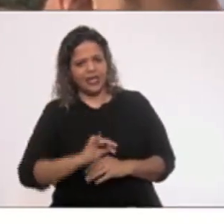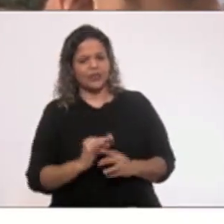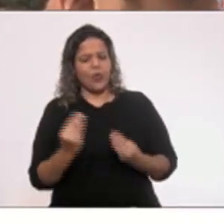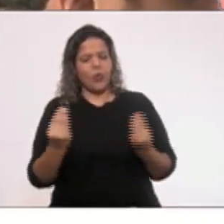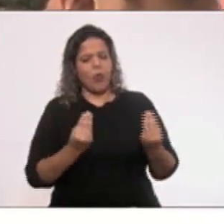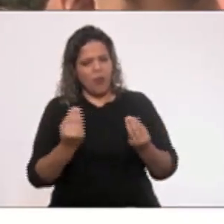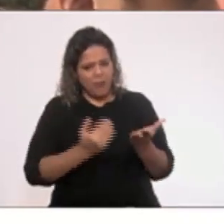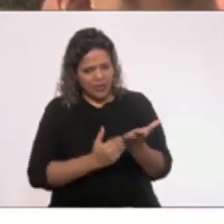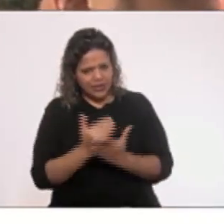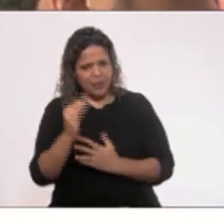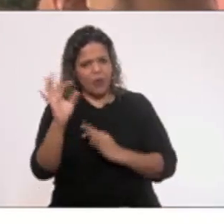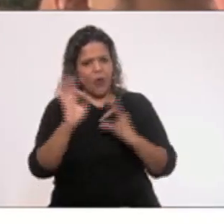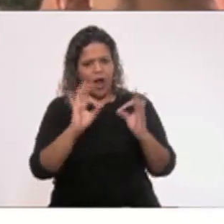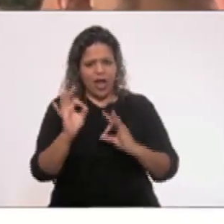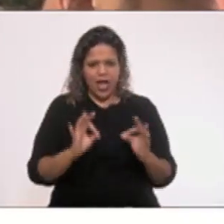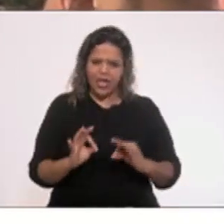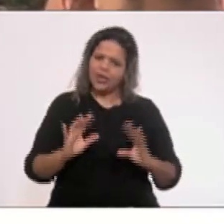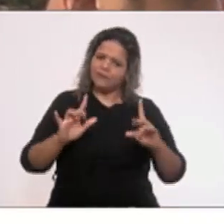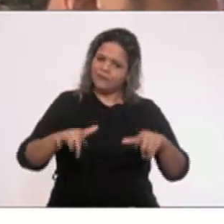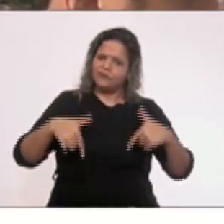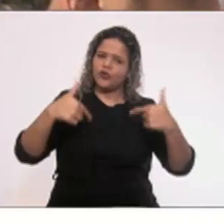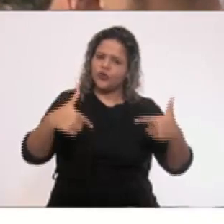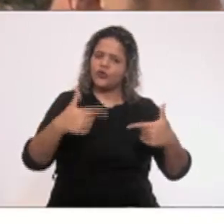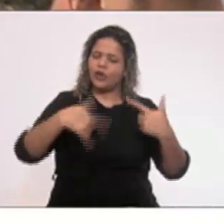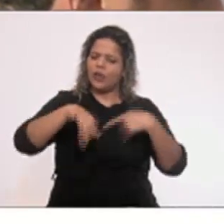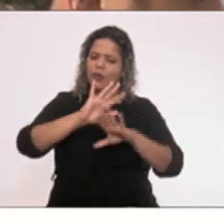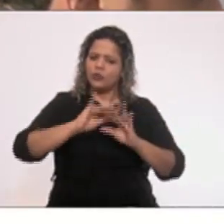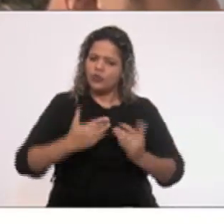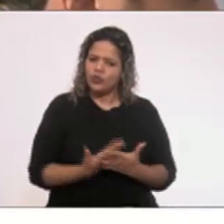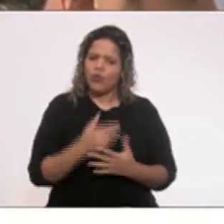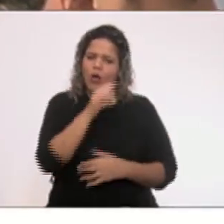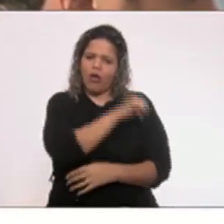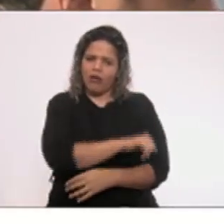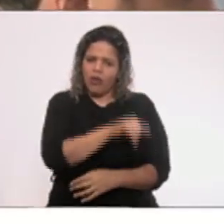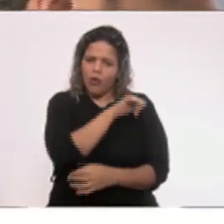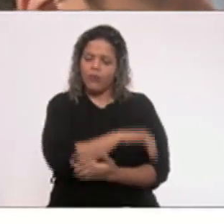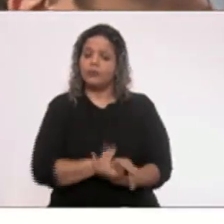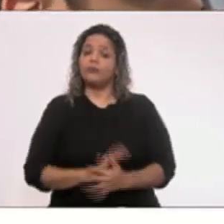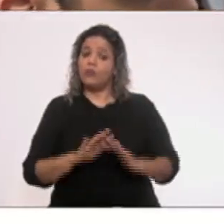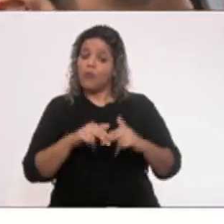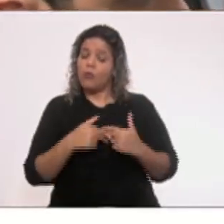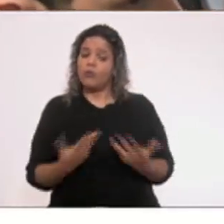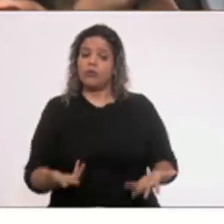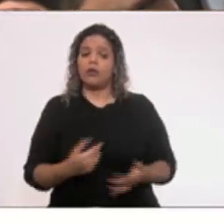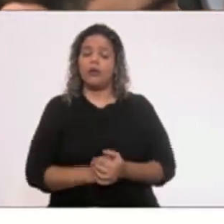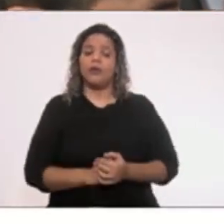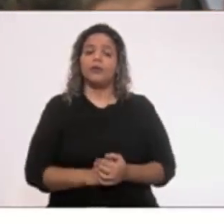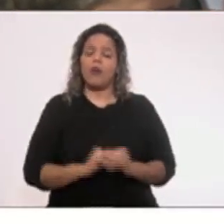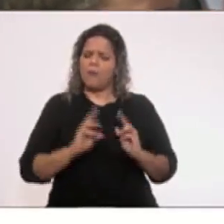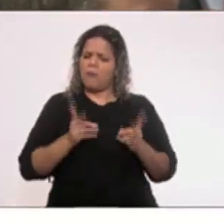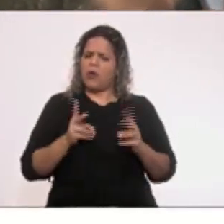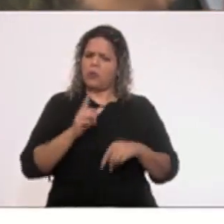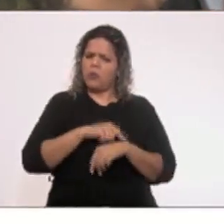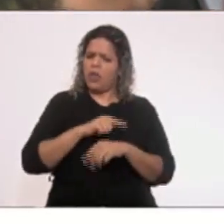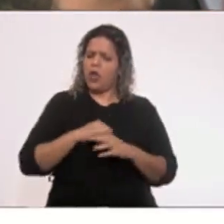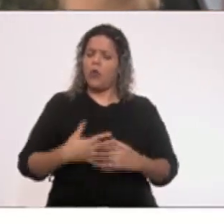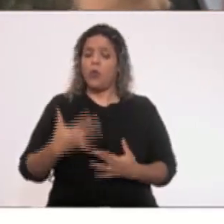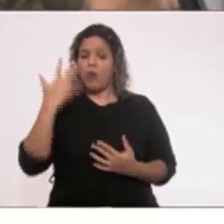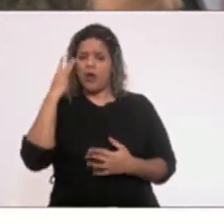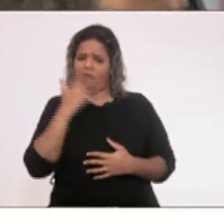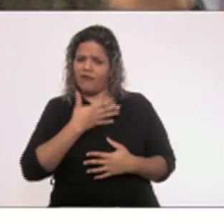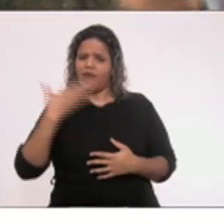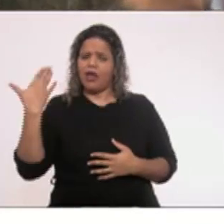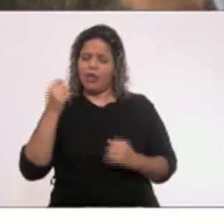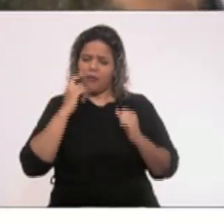um princípio que organiza o funcionamento das escolas do Rio de Janeiro. Portanto, e ao mesmo tempo, eu acho que vale a